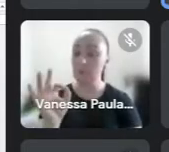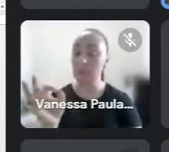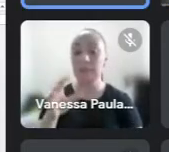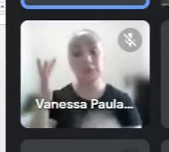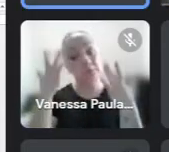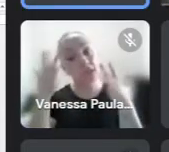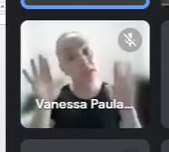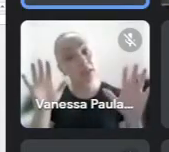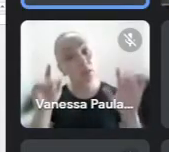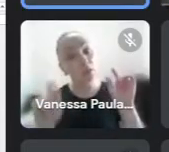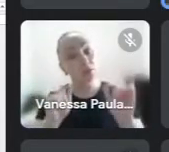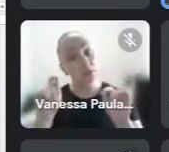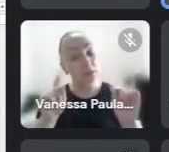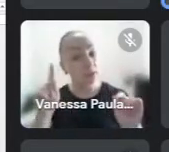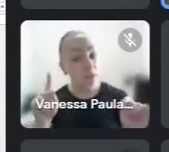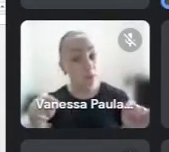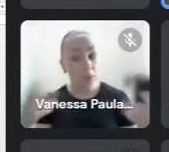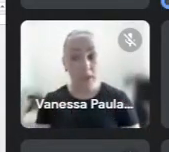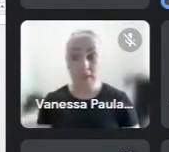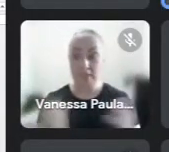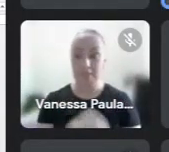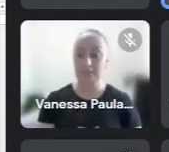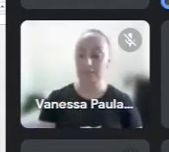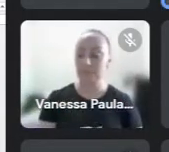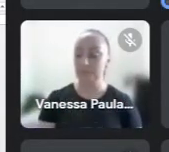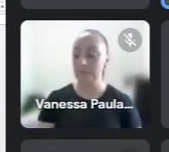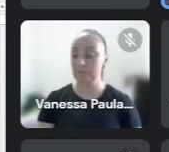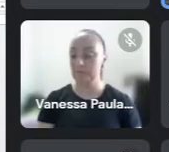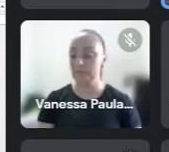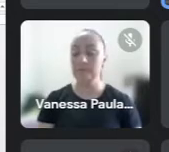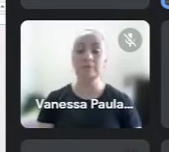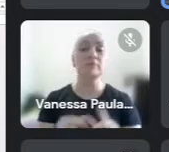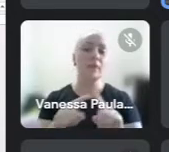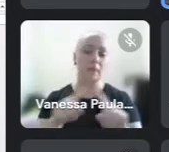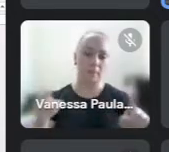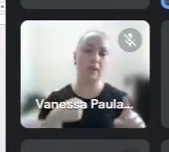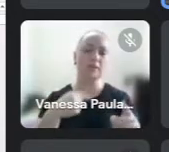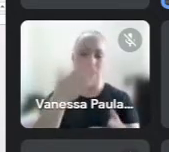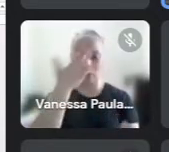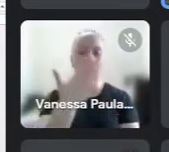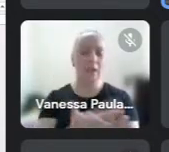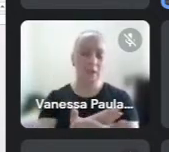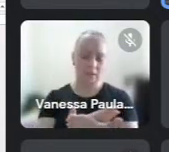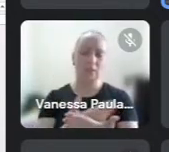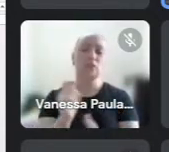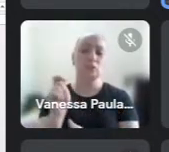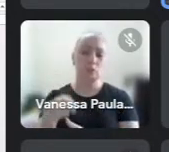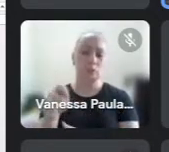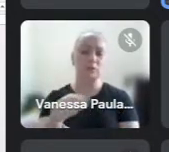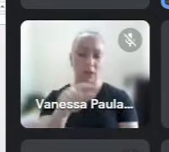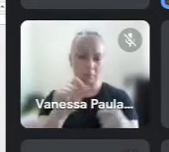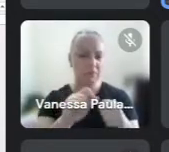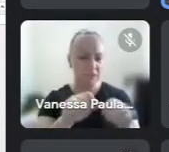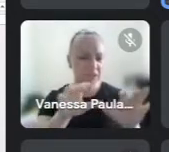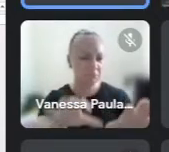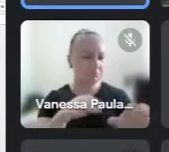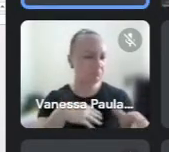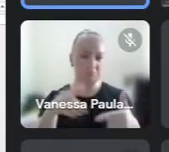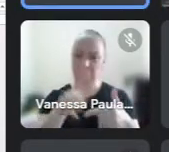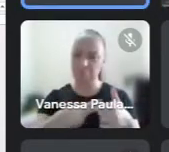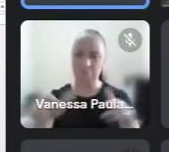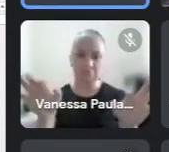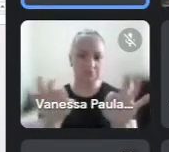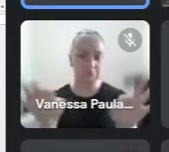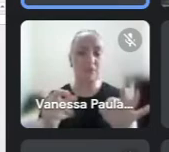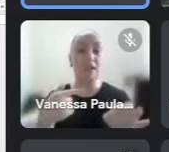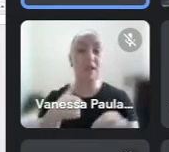é tem problema, que está chuva, mas eu acredito que possa caminhar assim mesmo, né? Pode, vamos lá. Eu prefiro